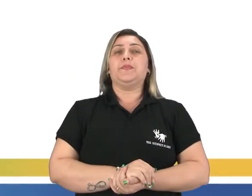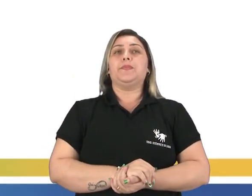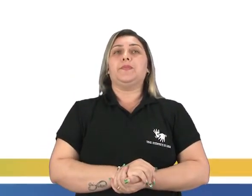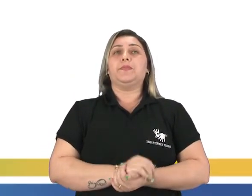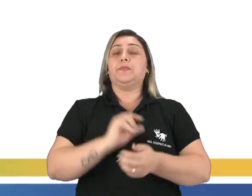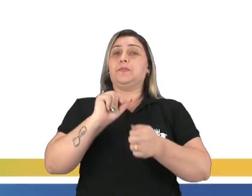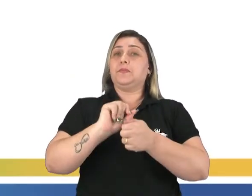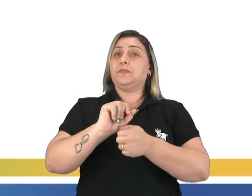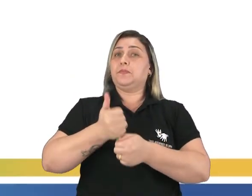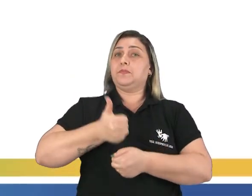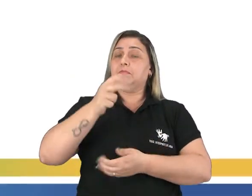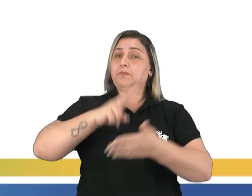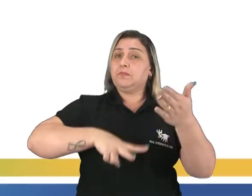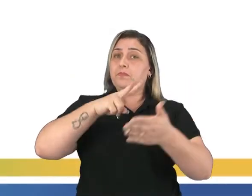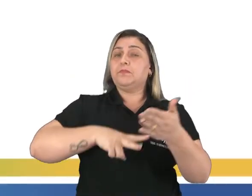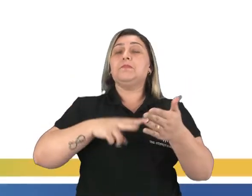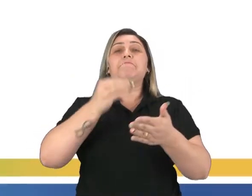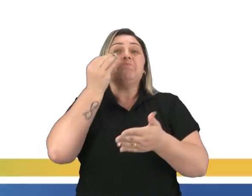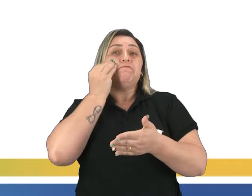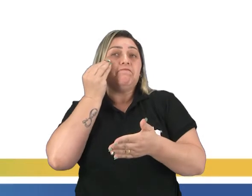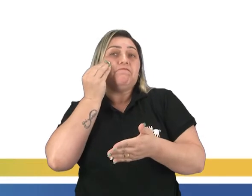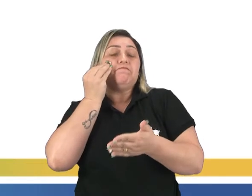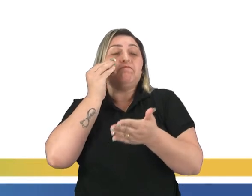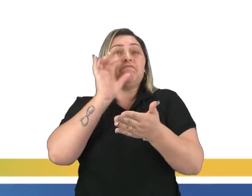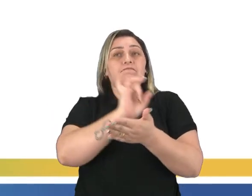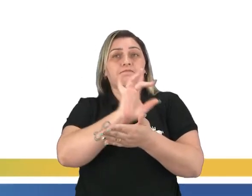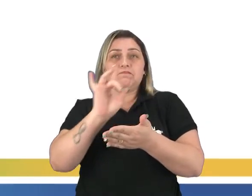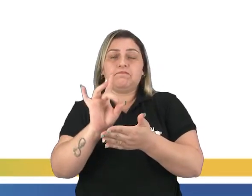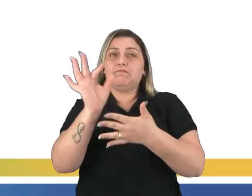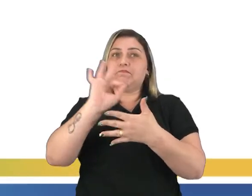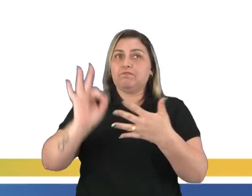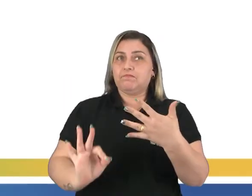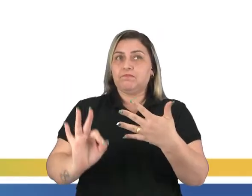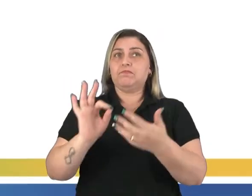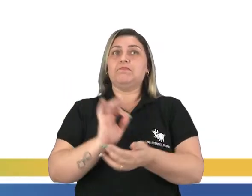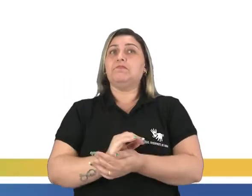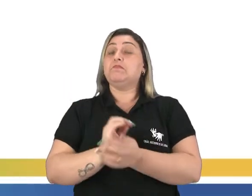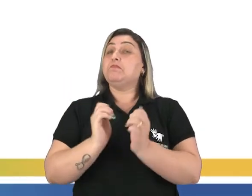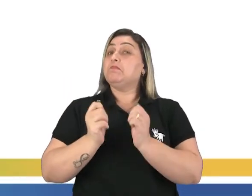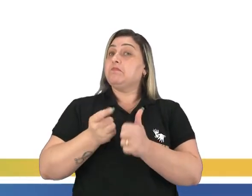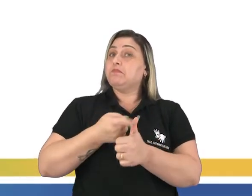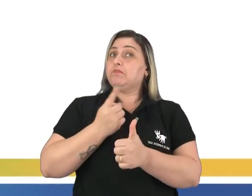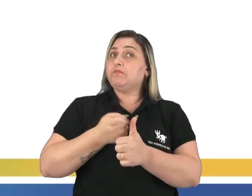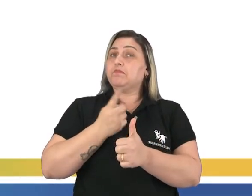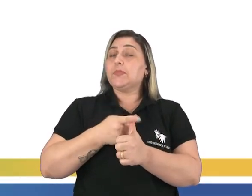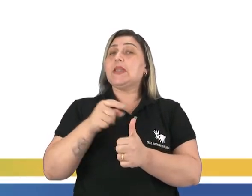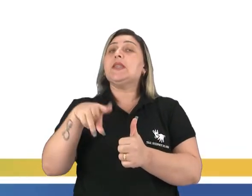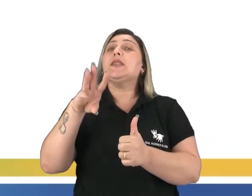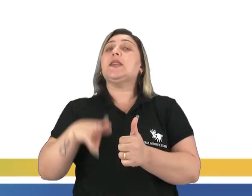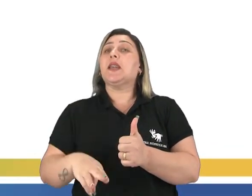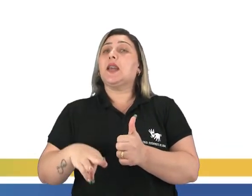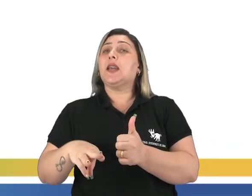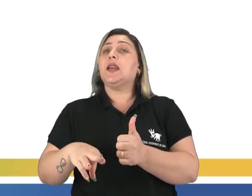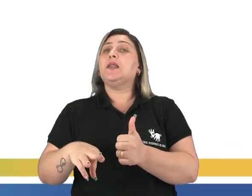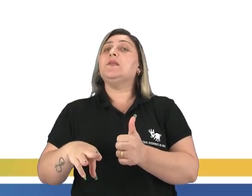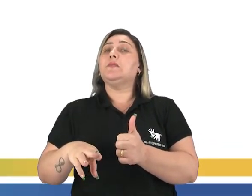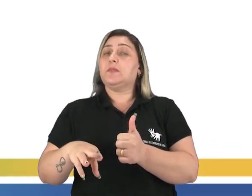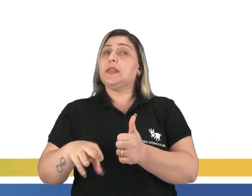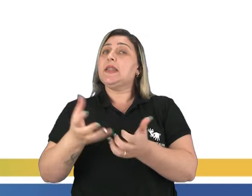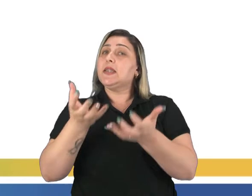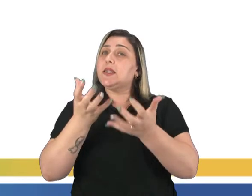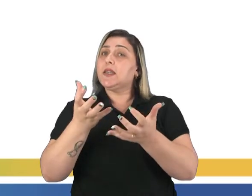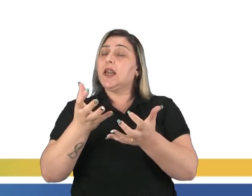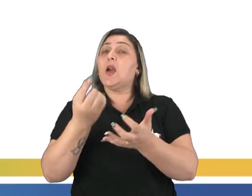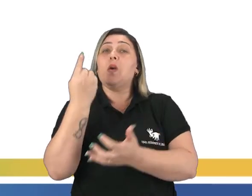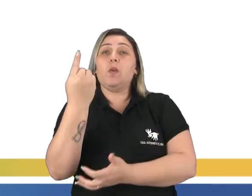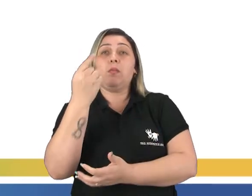aqui a primeira leitura, então vamos tentar encaixar cada um desses elementos, né? Primeira coisa, né? Quem são nossos casos favoráveis, né? Ele quer que seja